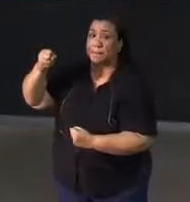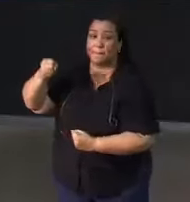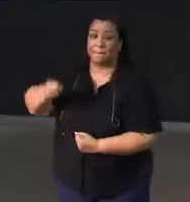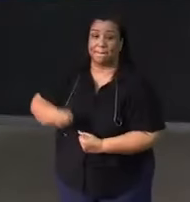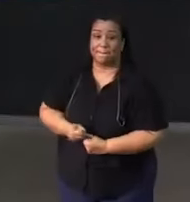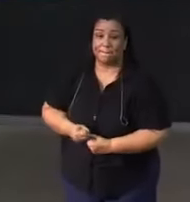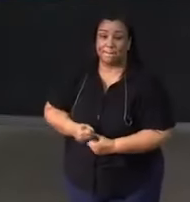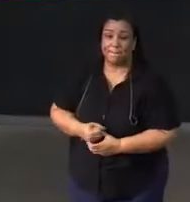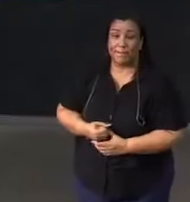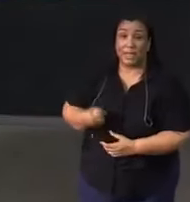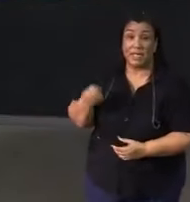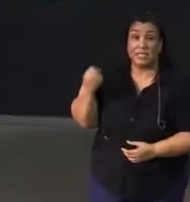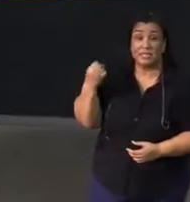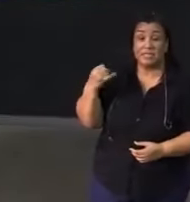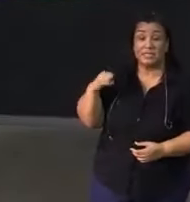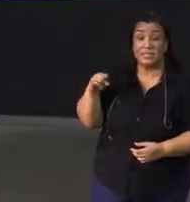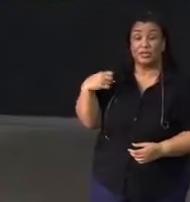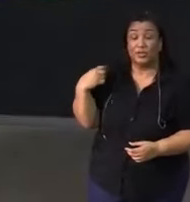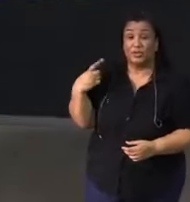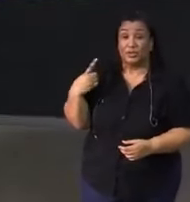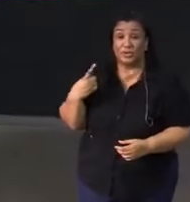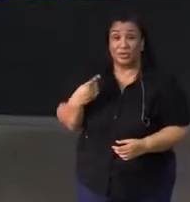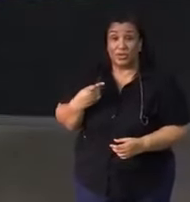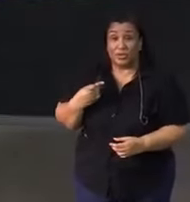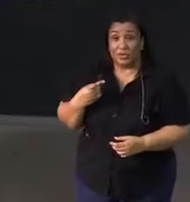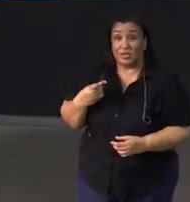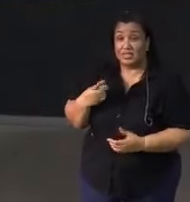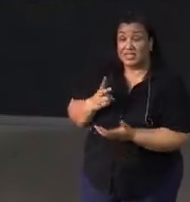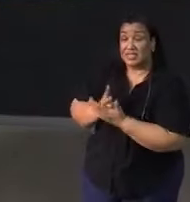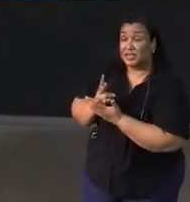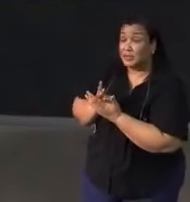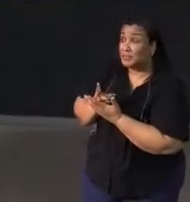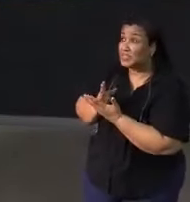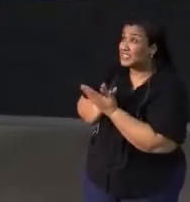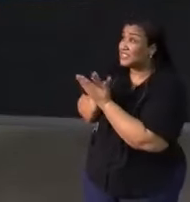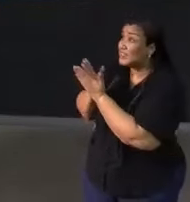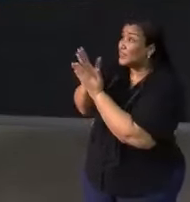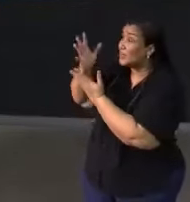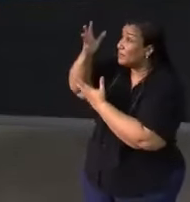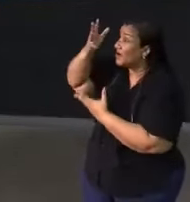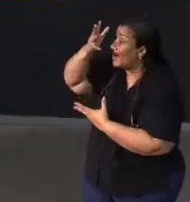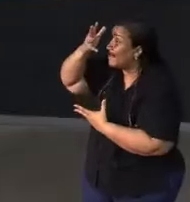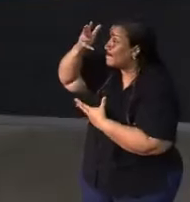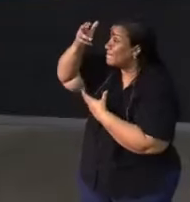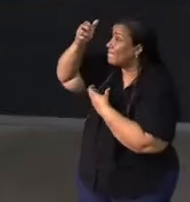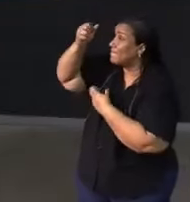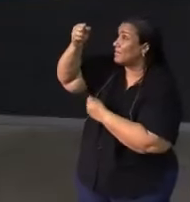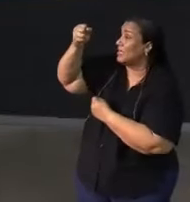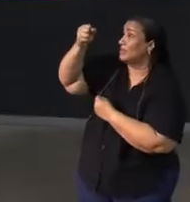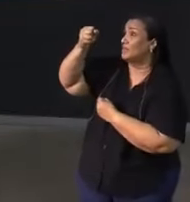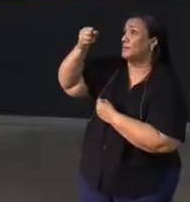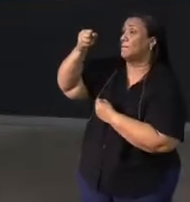Se a gente andasse mais pela fé genuína e não pela crença